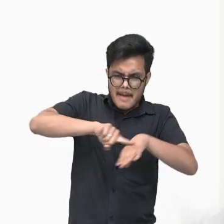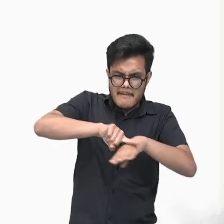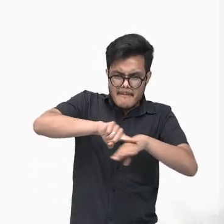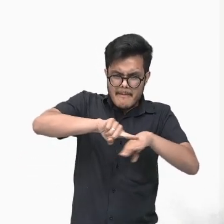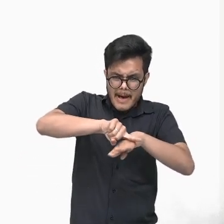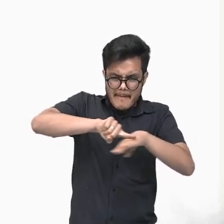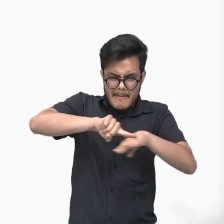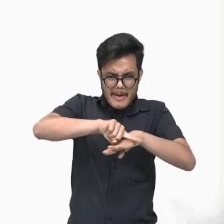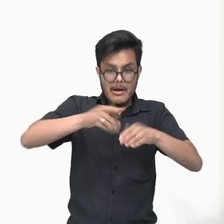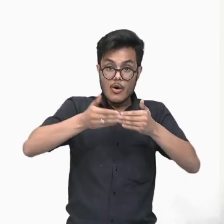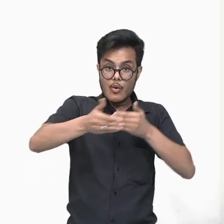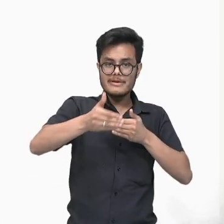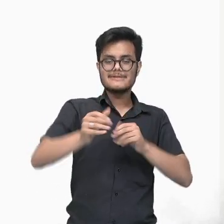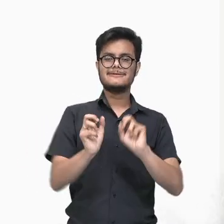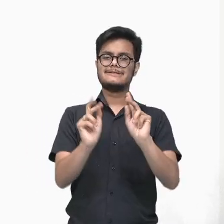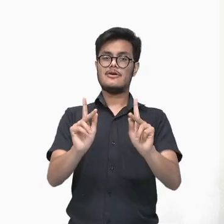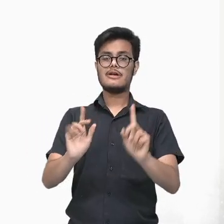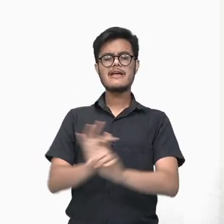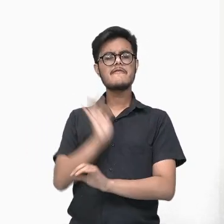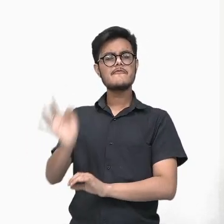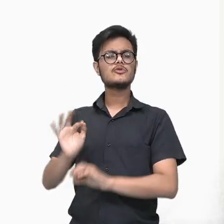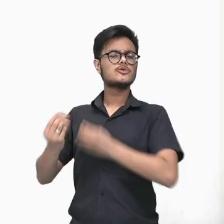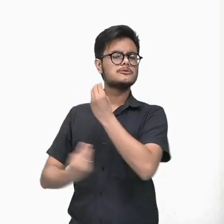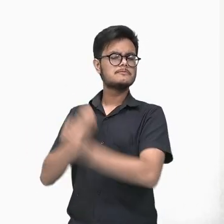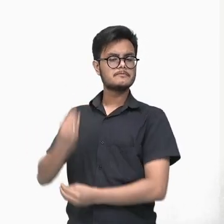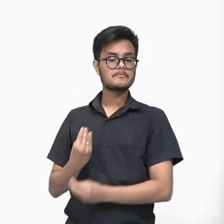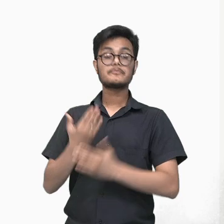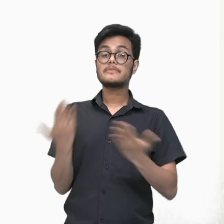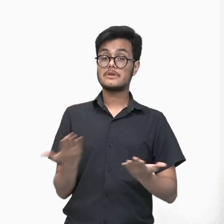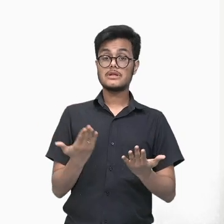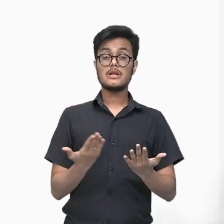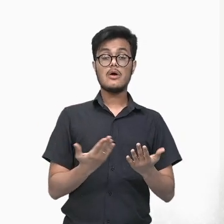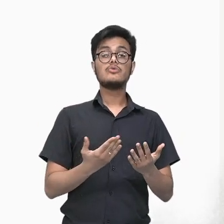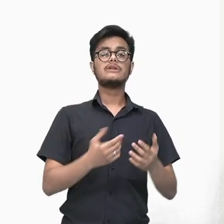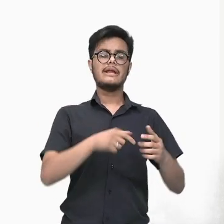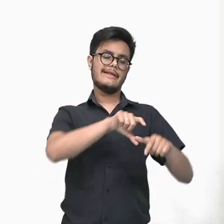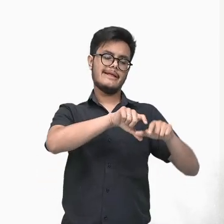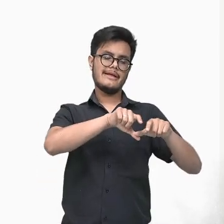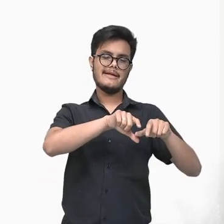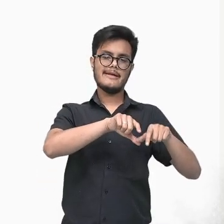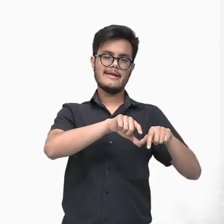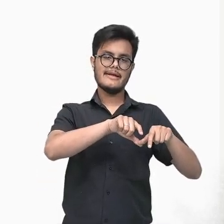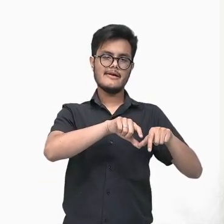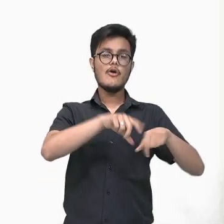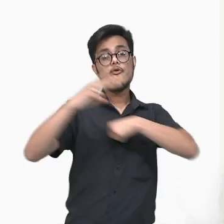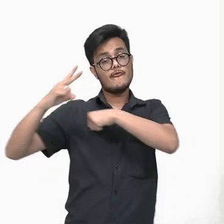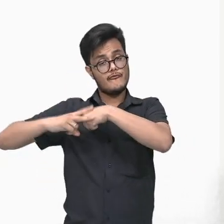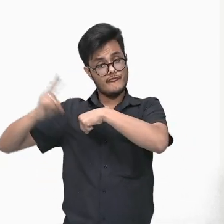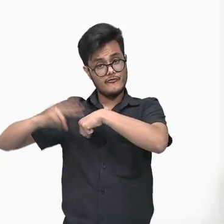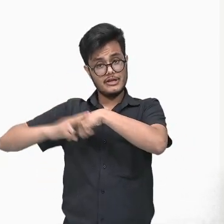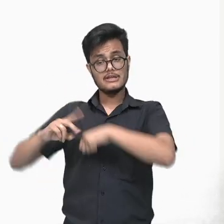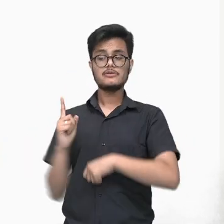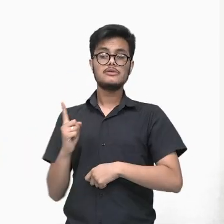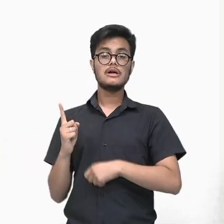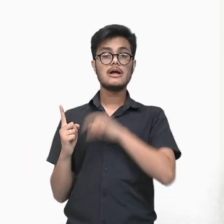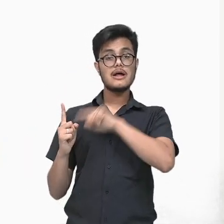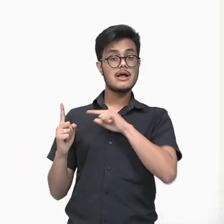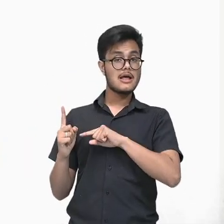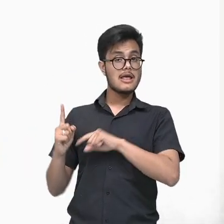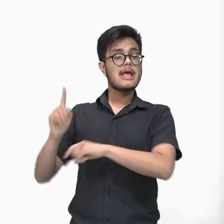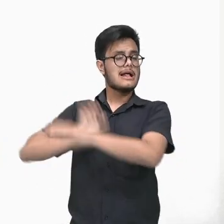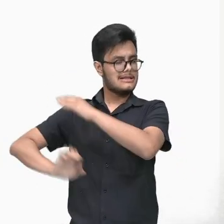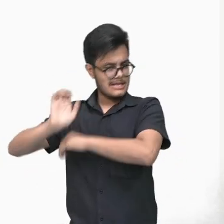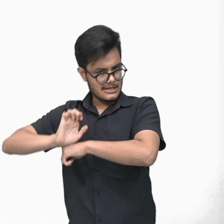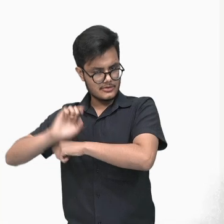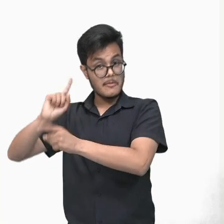Atrita-se os dois corpos, como nós temos o antes, o durante e o depois, que é o